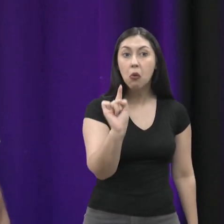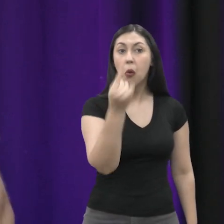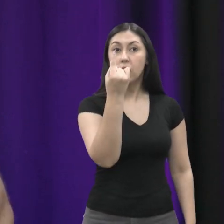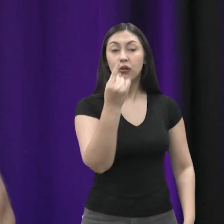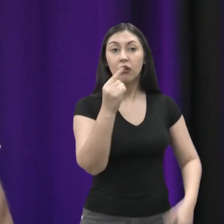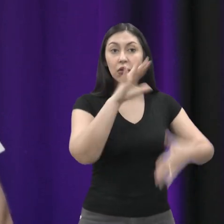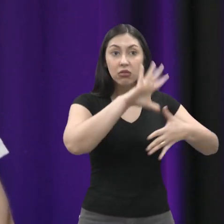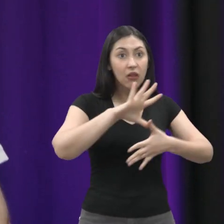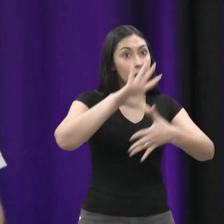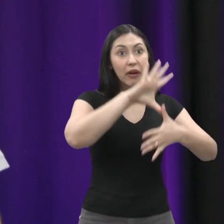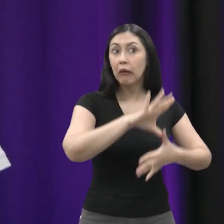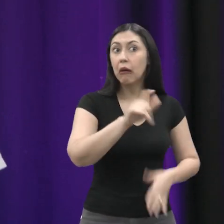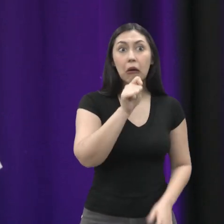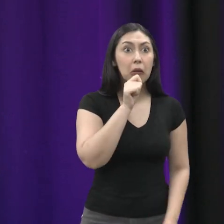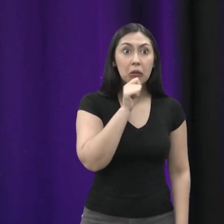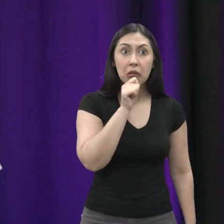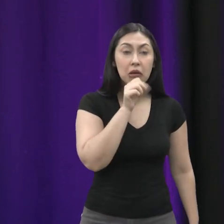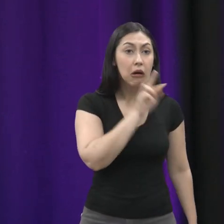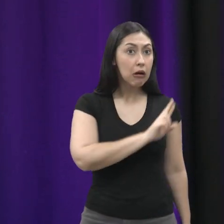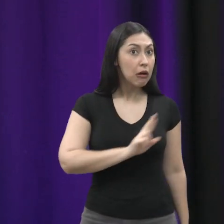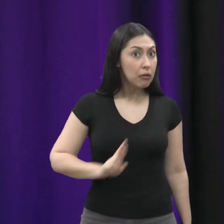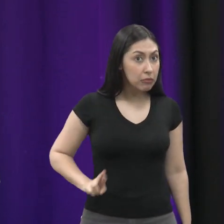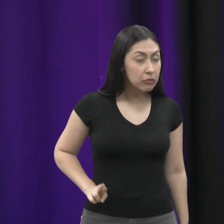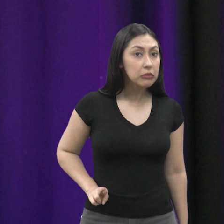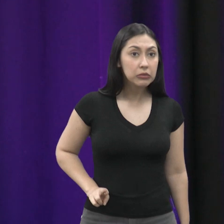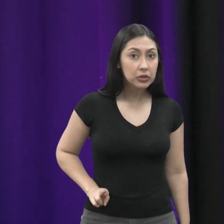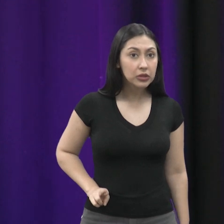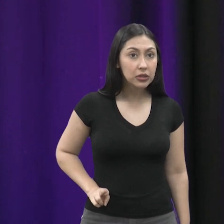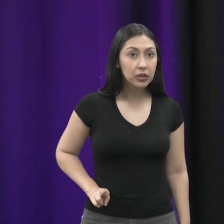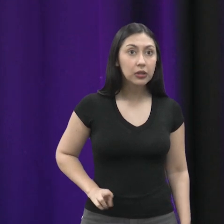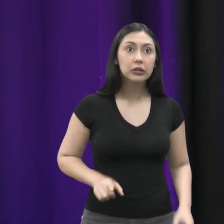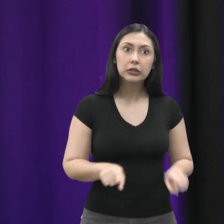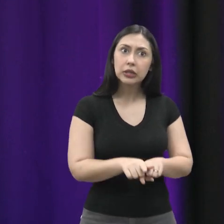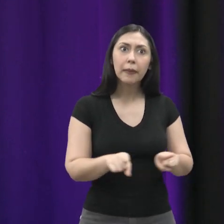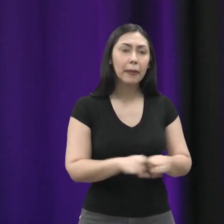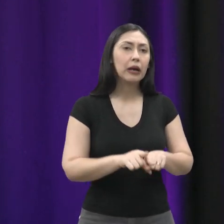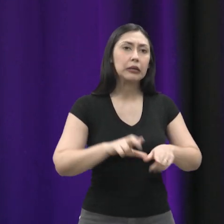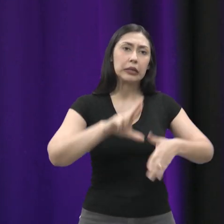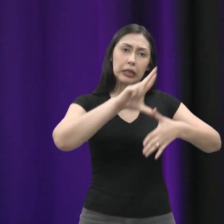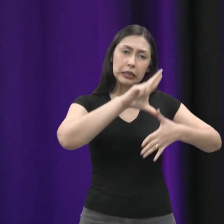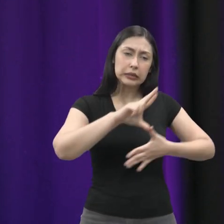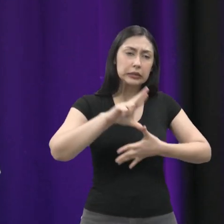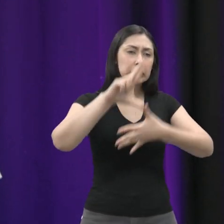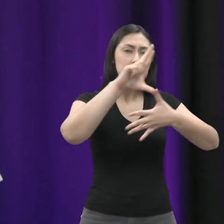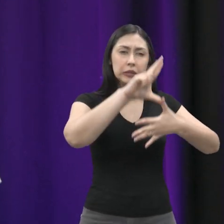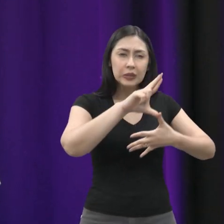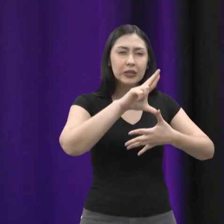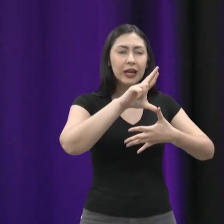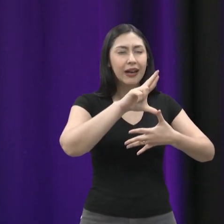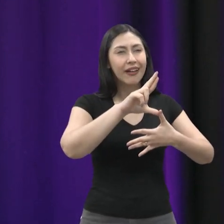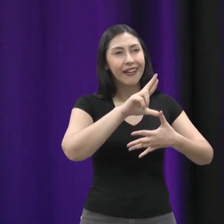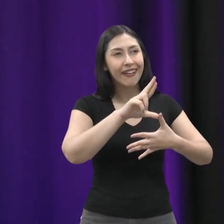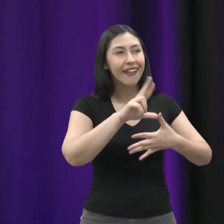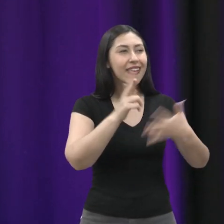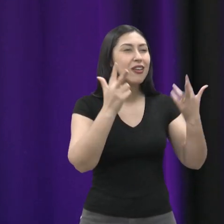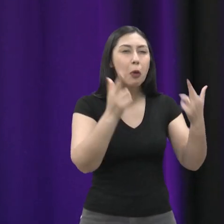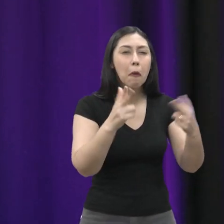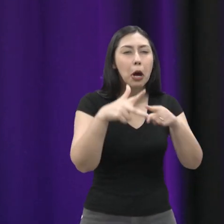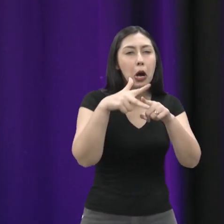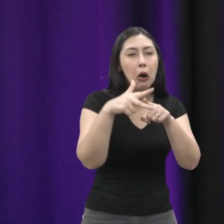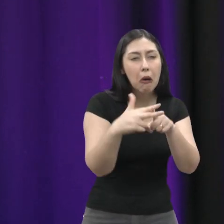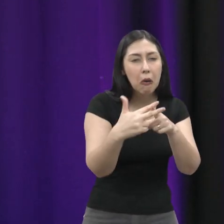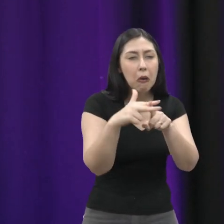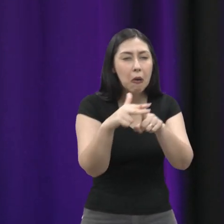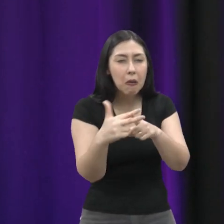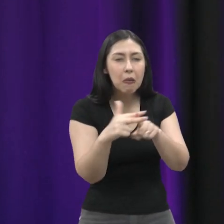a independência e, de um ponto de vista latino-americano, uma espécie de correção, né? A partir desse momento, todos